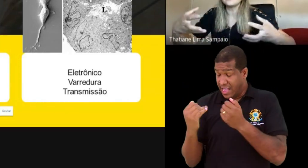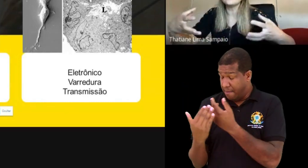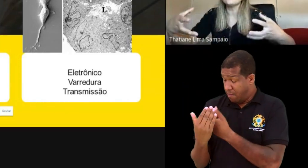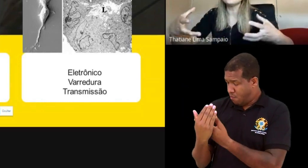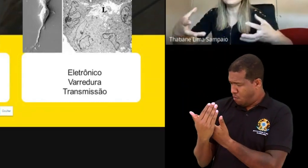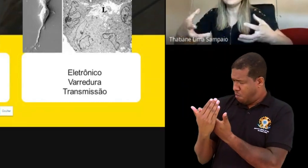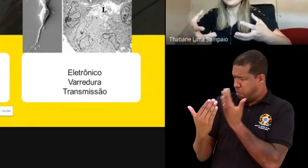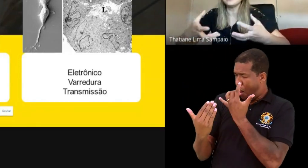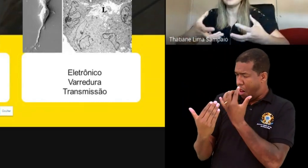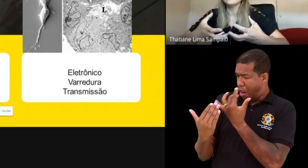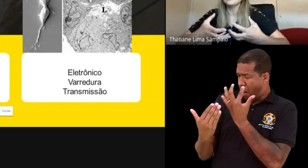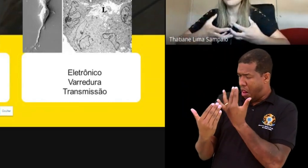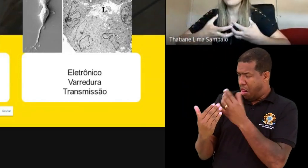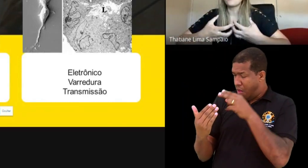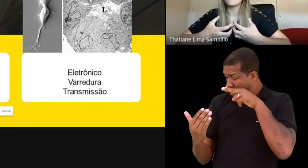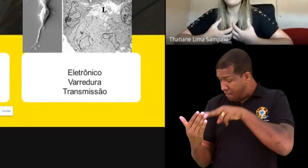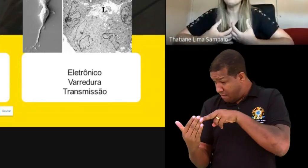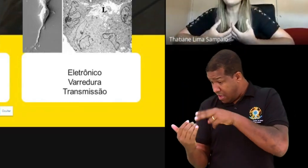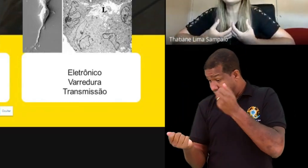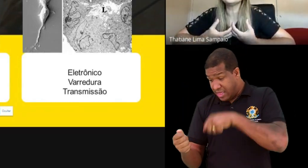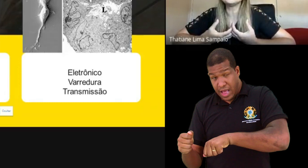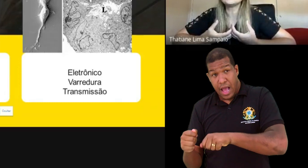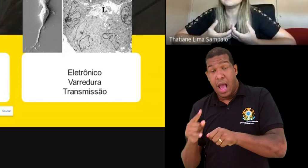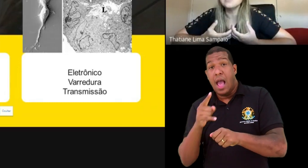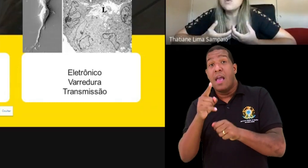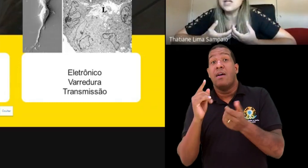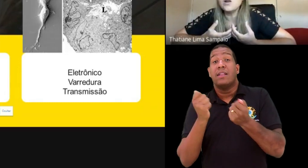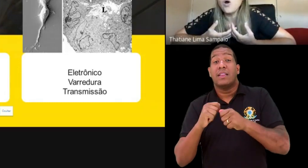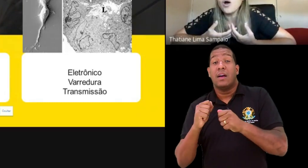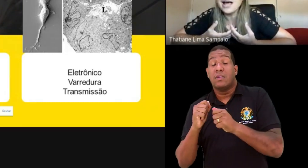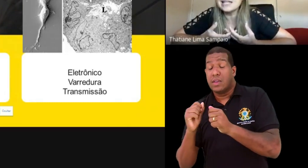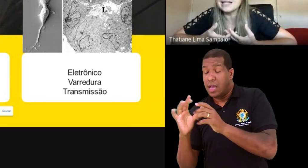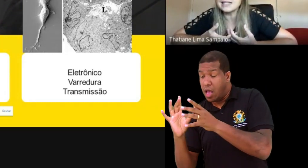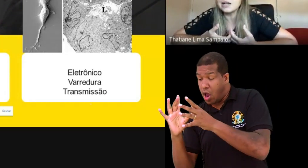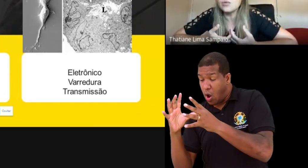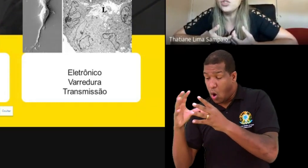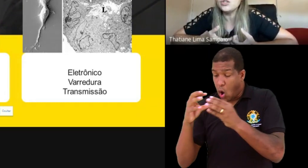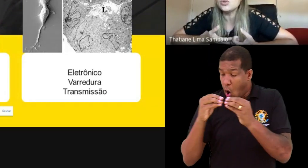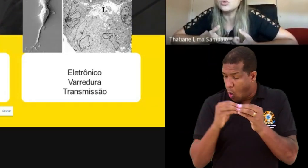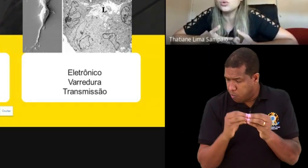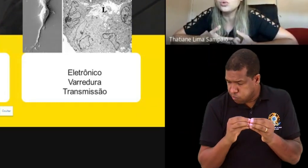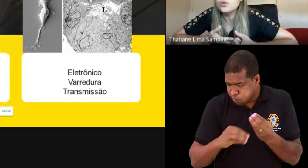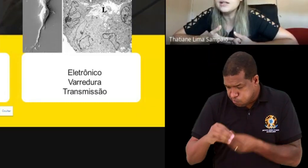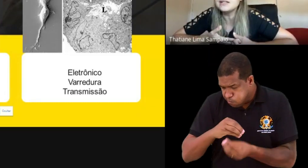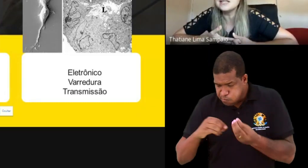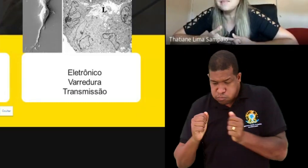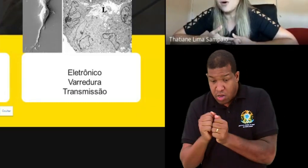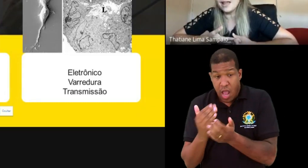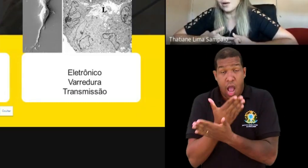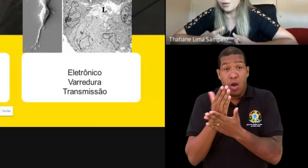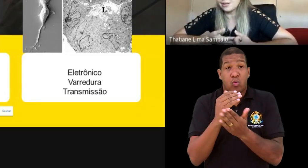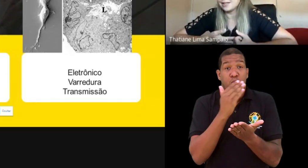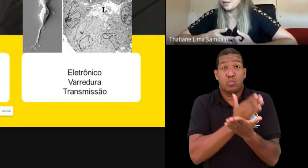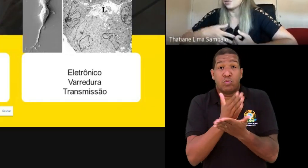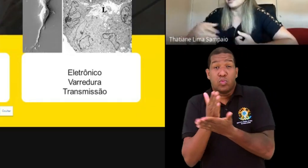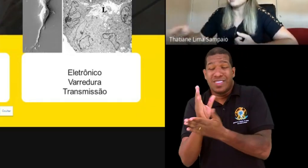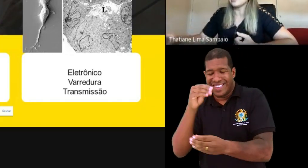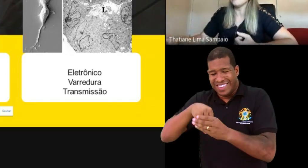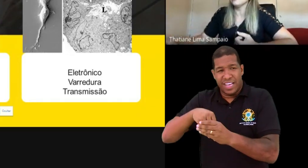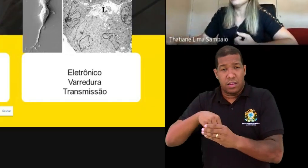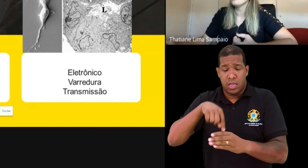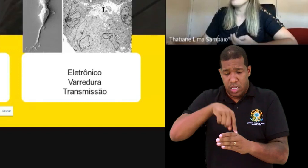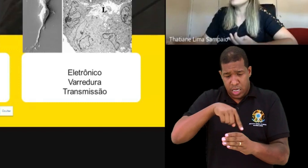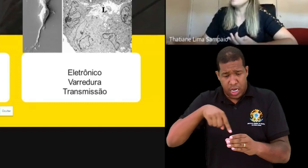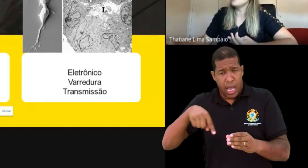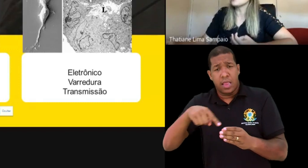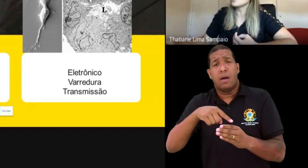vocês conseguem fazer uma composição e localização de estruturas e moléculas dentro da